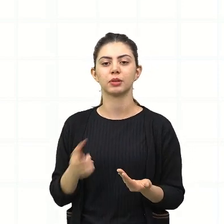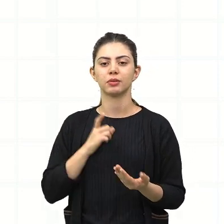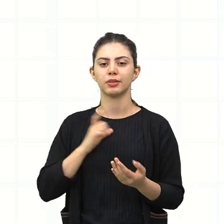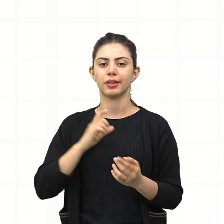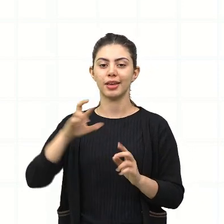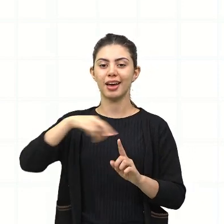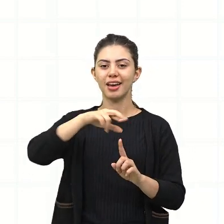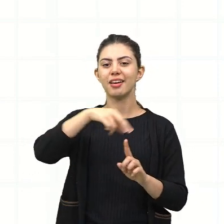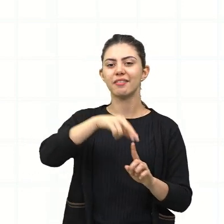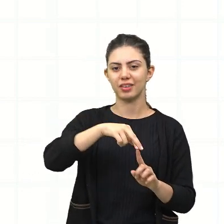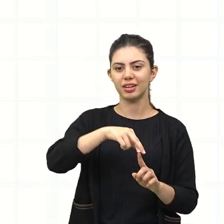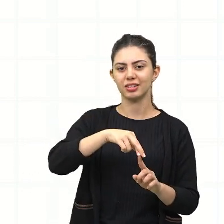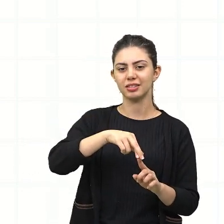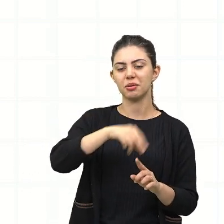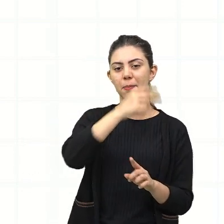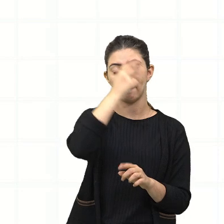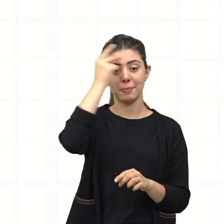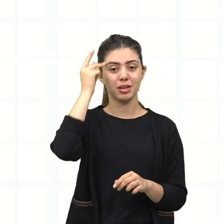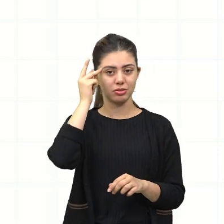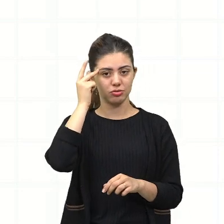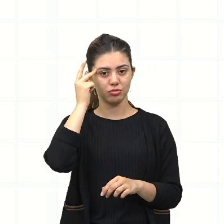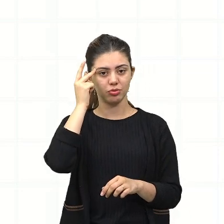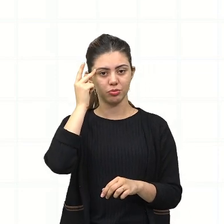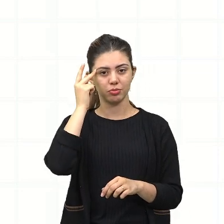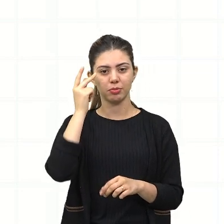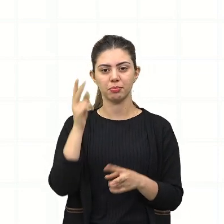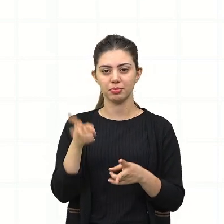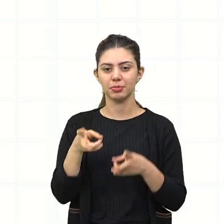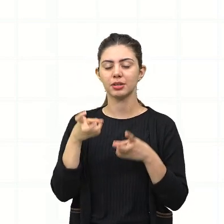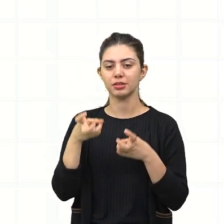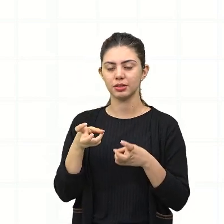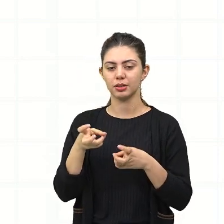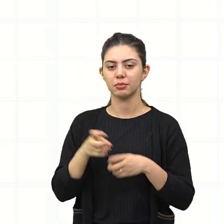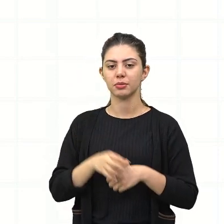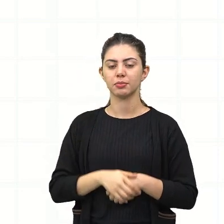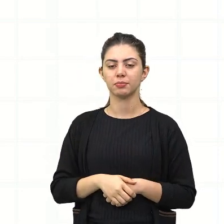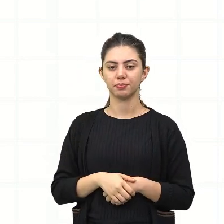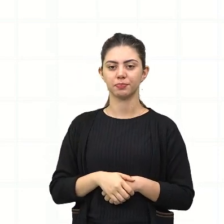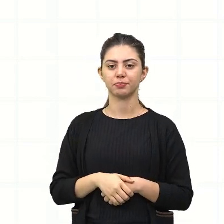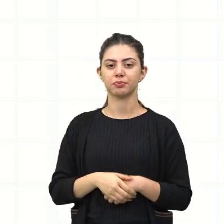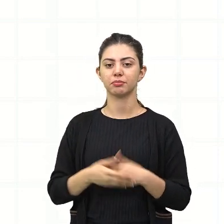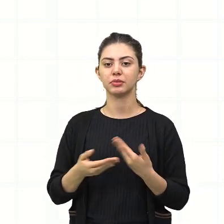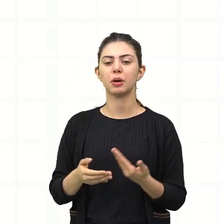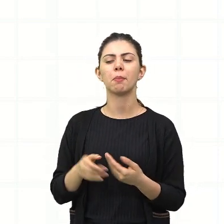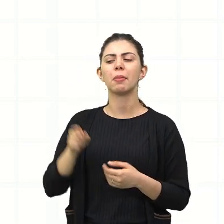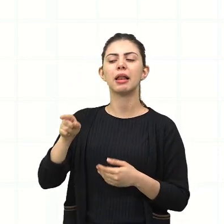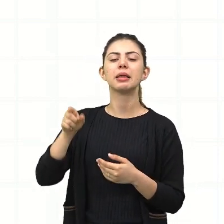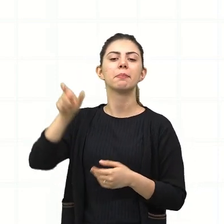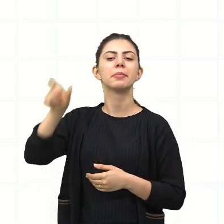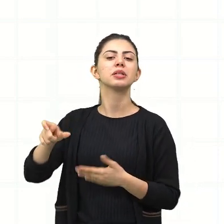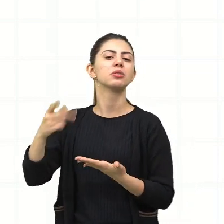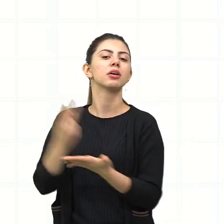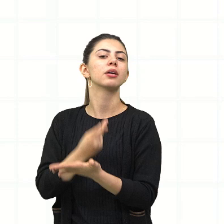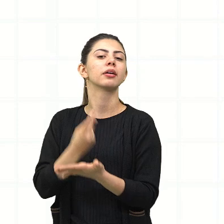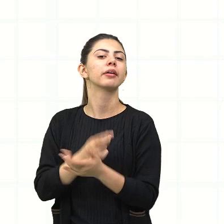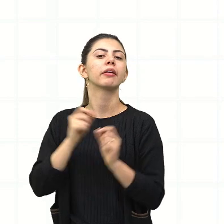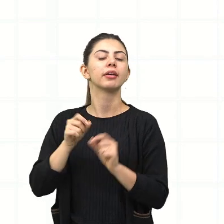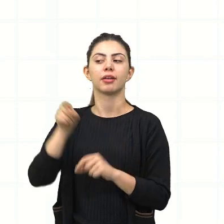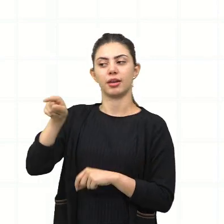a pessoas. Não foi ele quem cometeu o erro. Quem cometeu o erro? Não foi